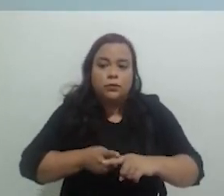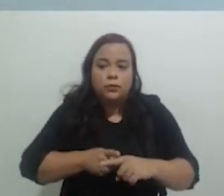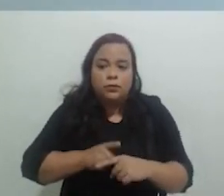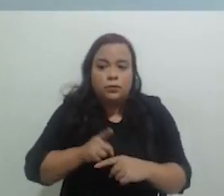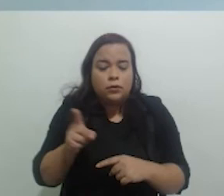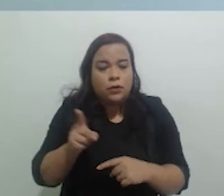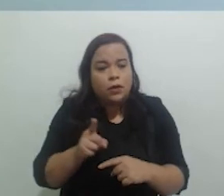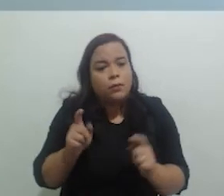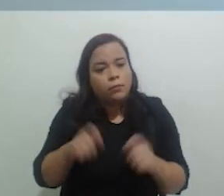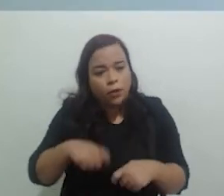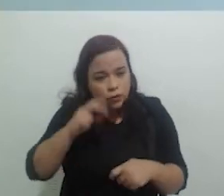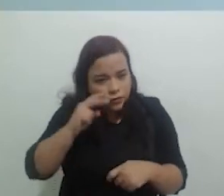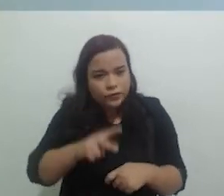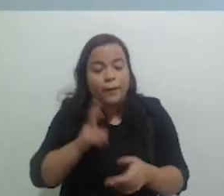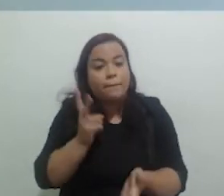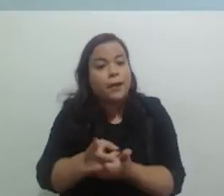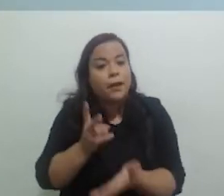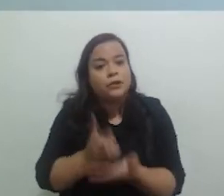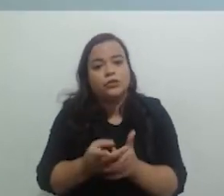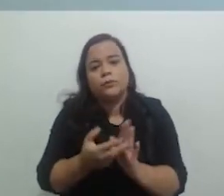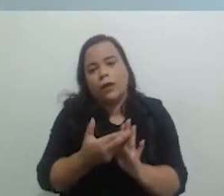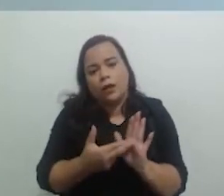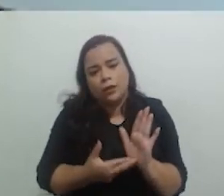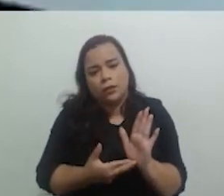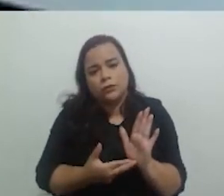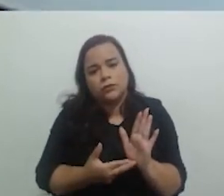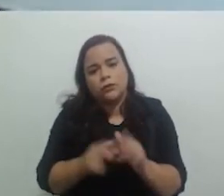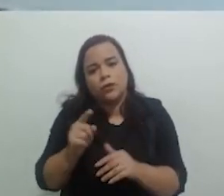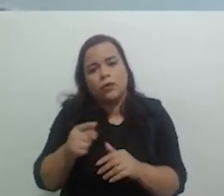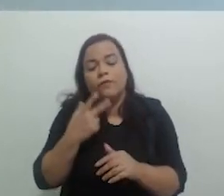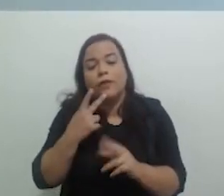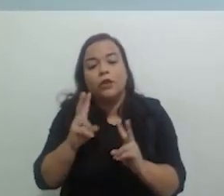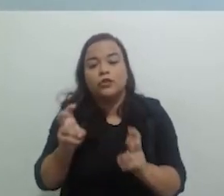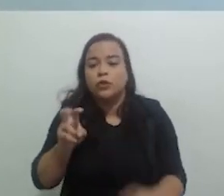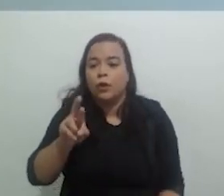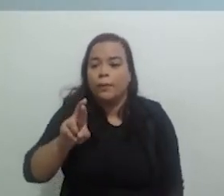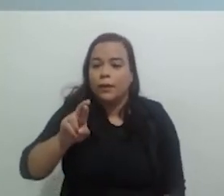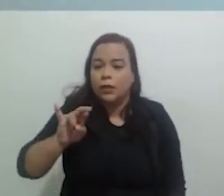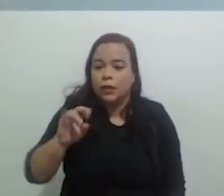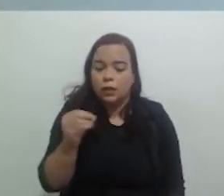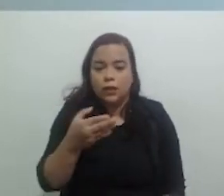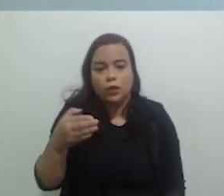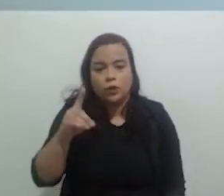redação. Aqui tratou a respeito de Rio do Fogo. Não houve nenhum questionamento.